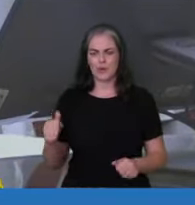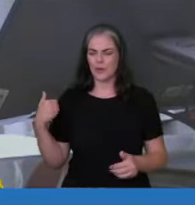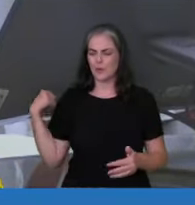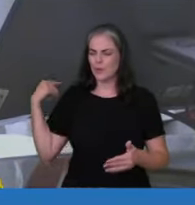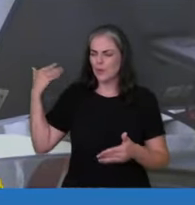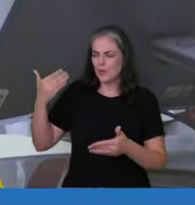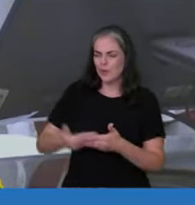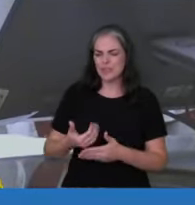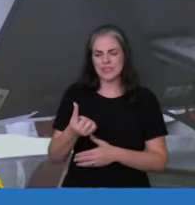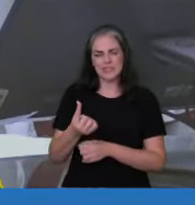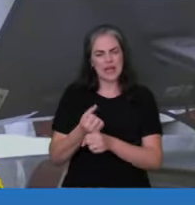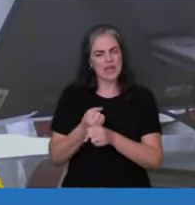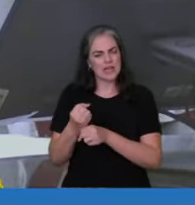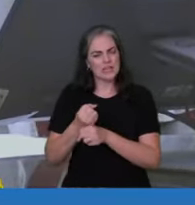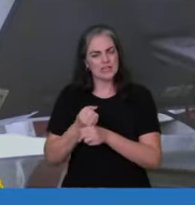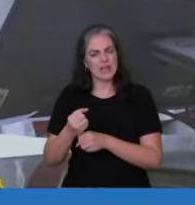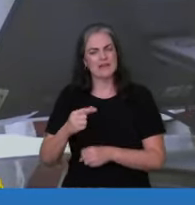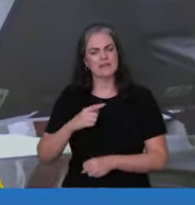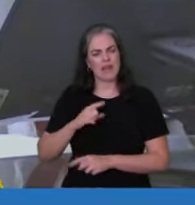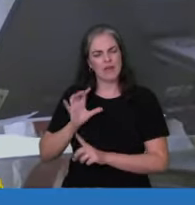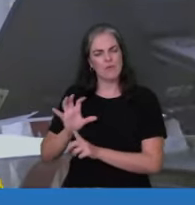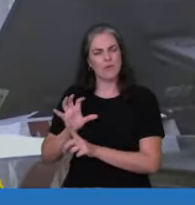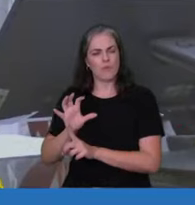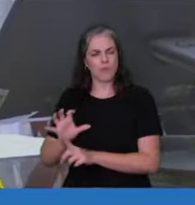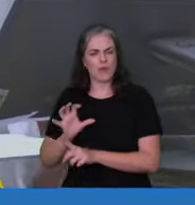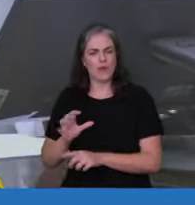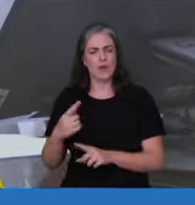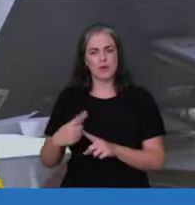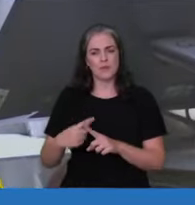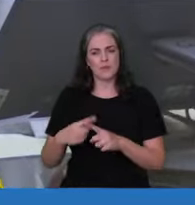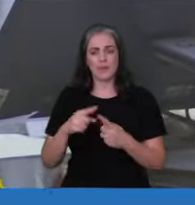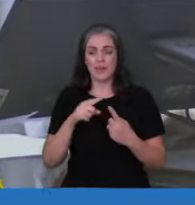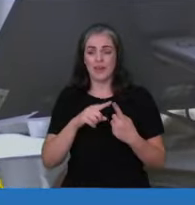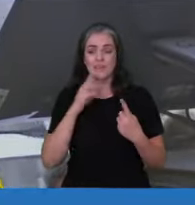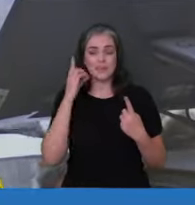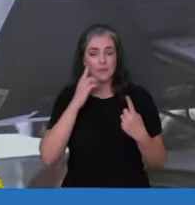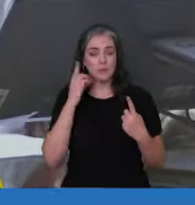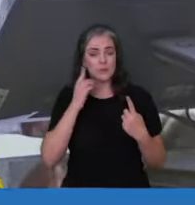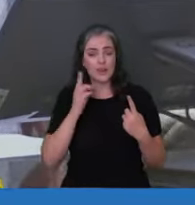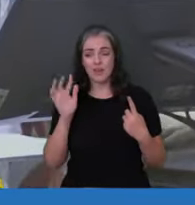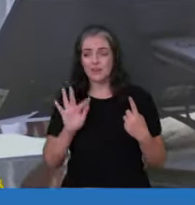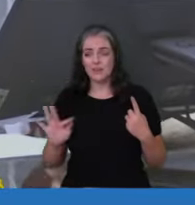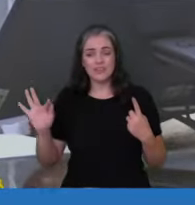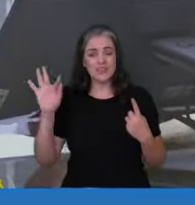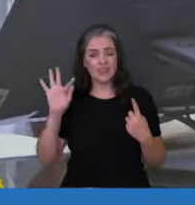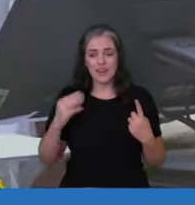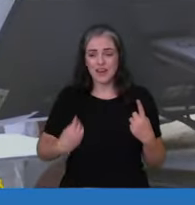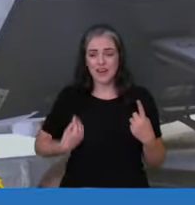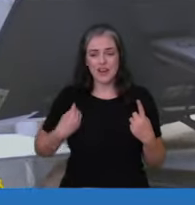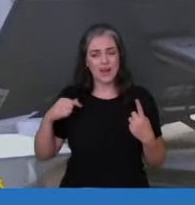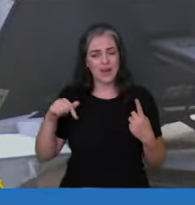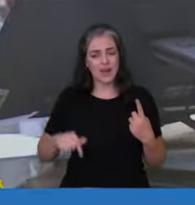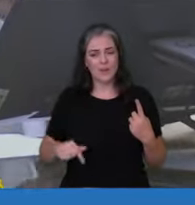Um crime planejado por um deputado federal eleito para essa casa,